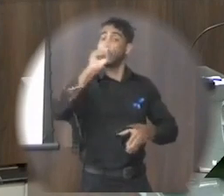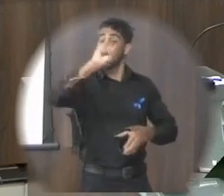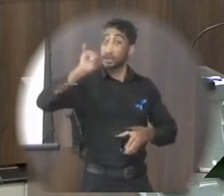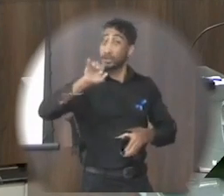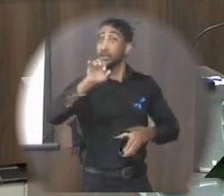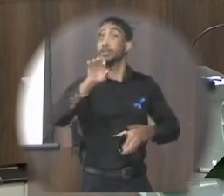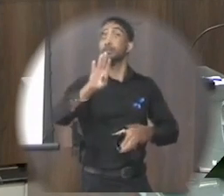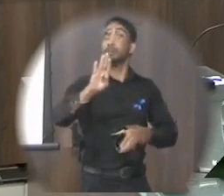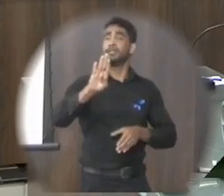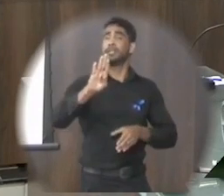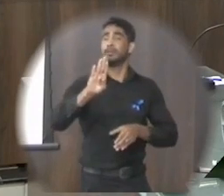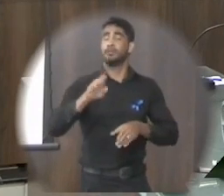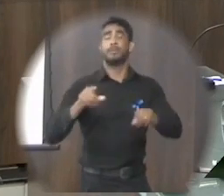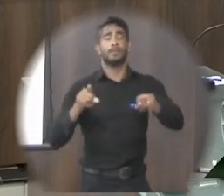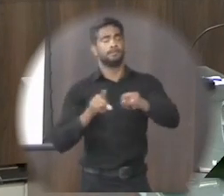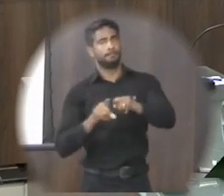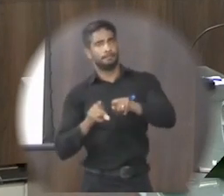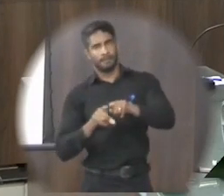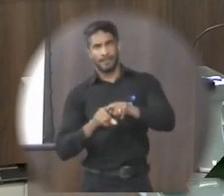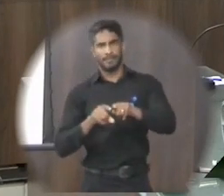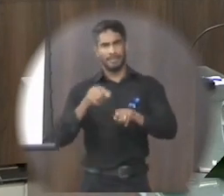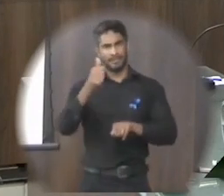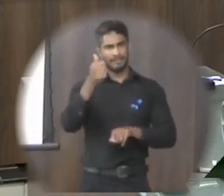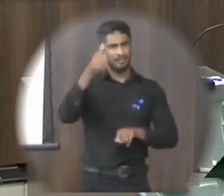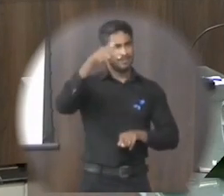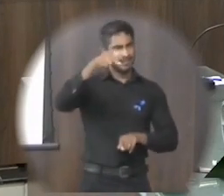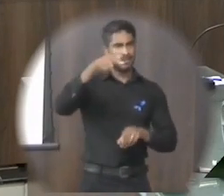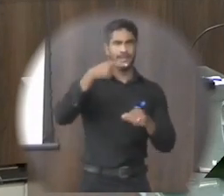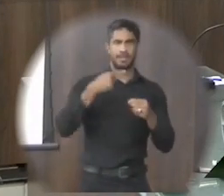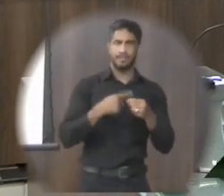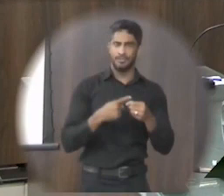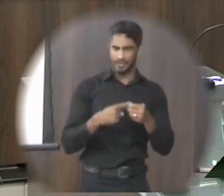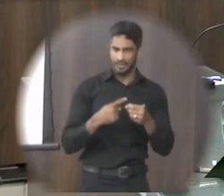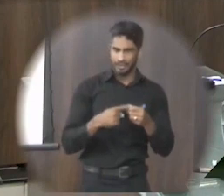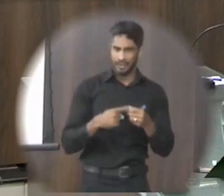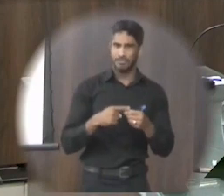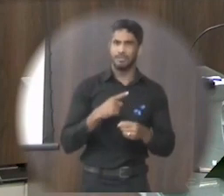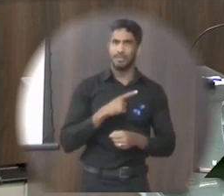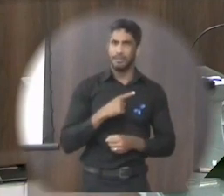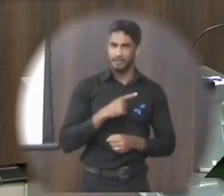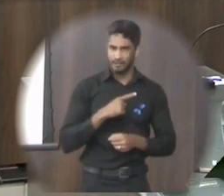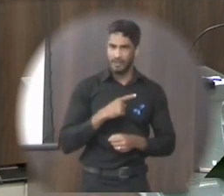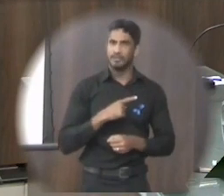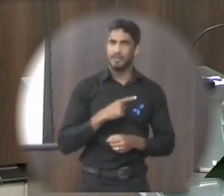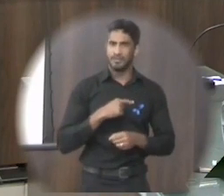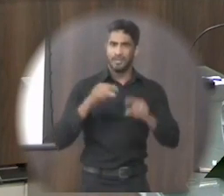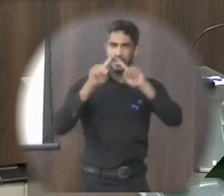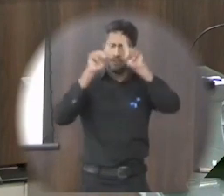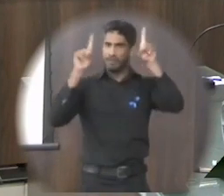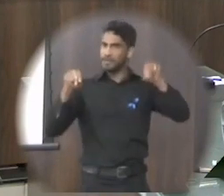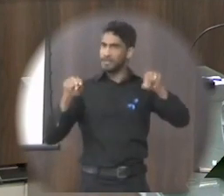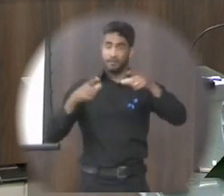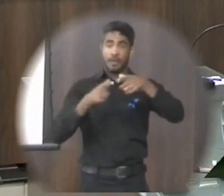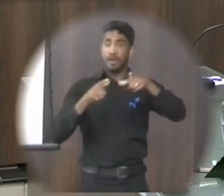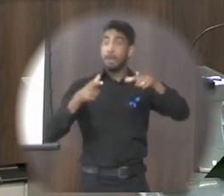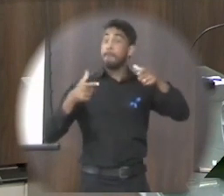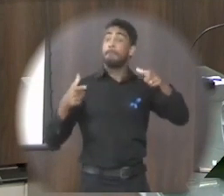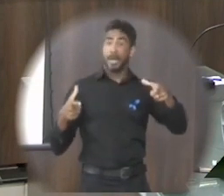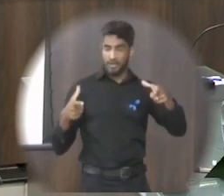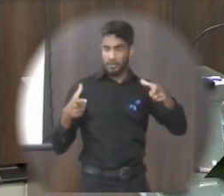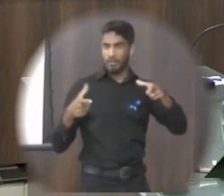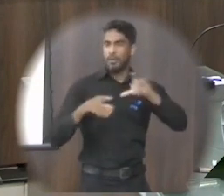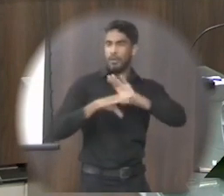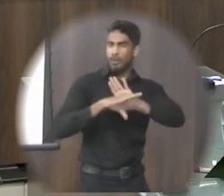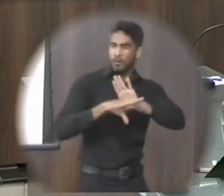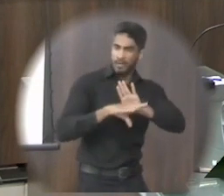onde, atendendo 17 municípios, nós vamos ter um efetivo bem maior com